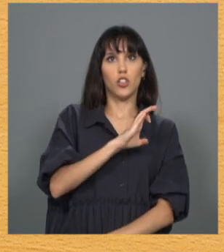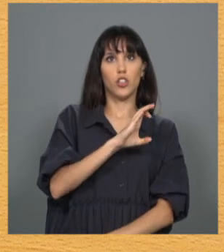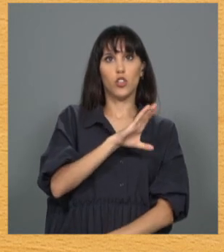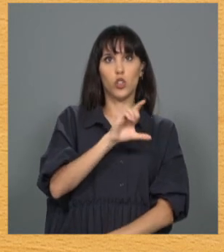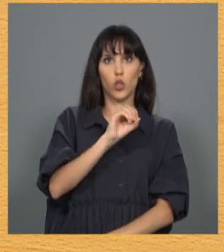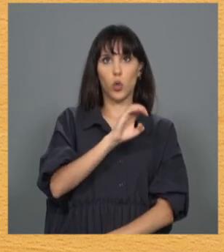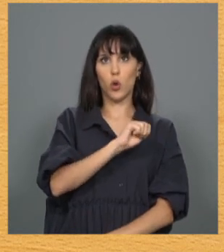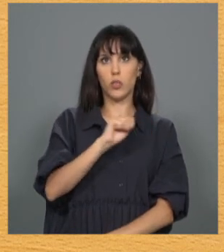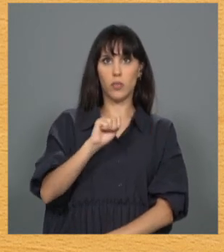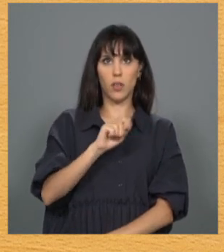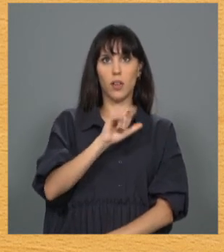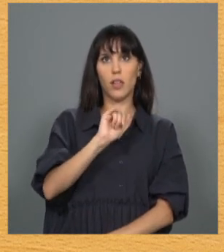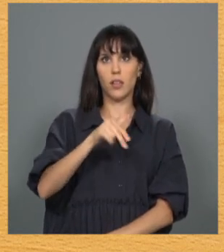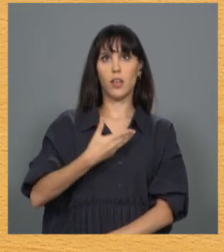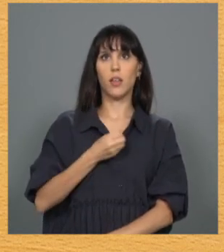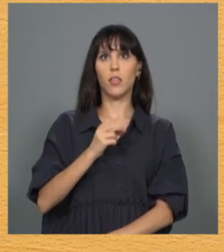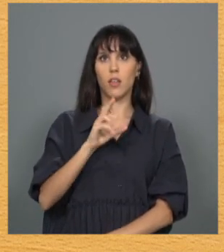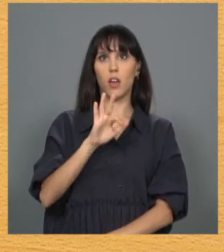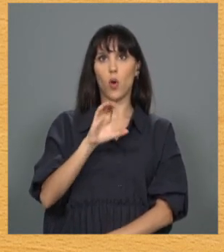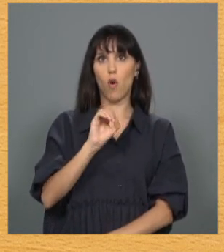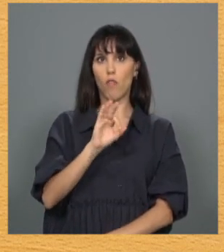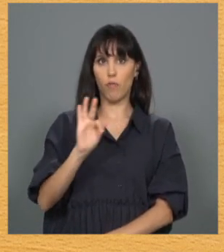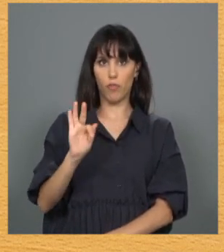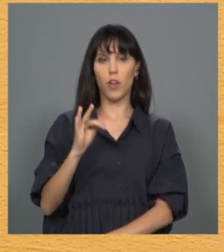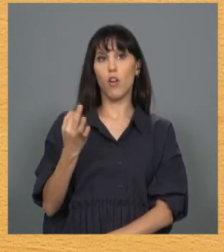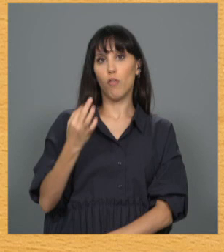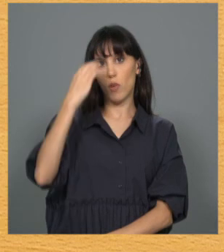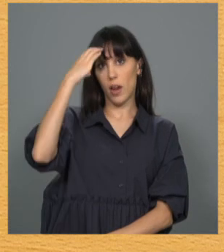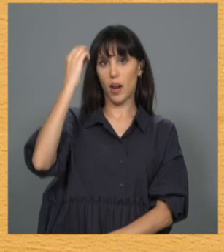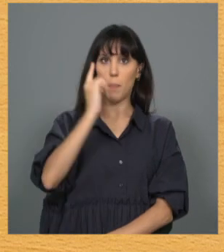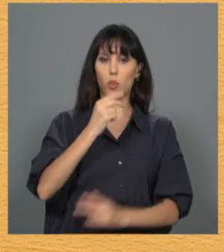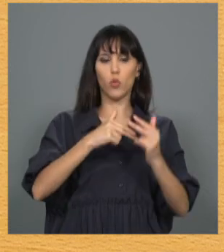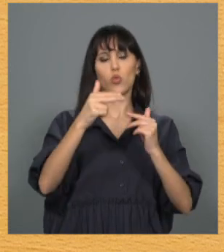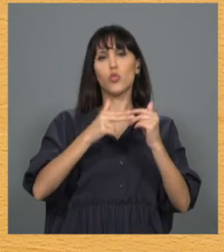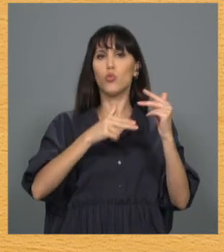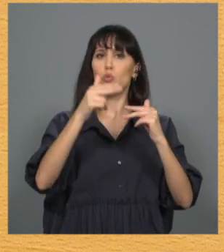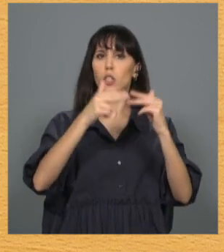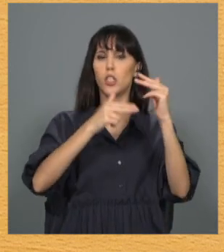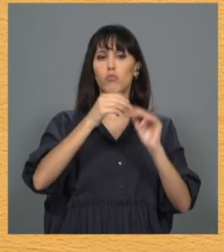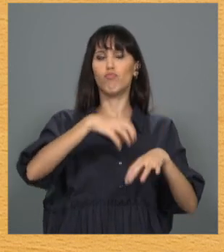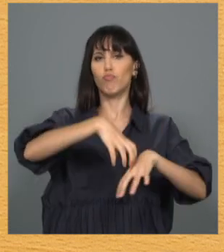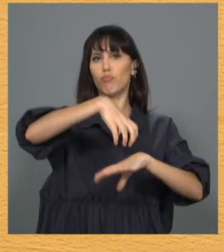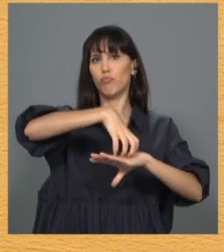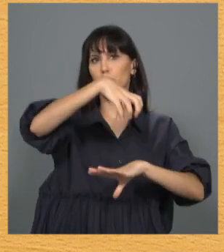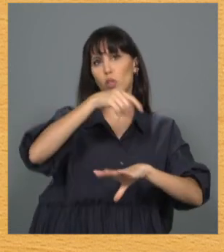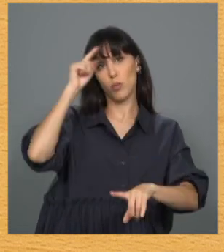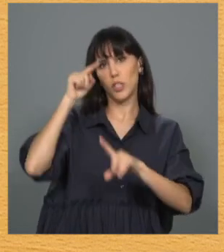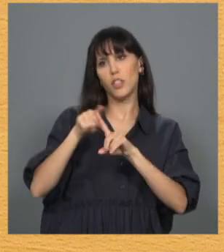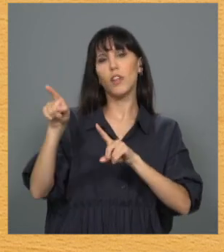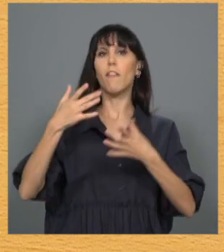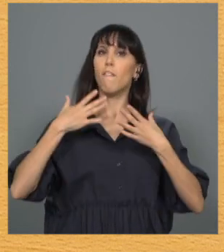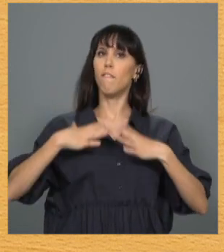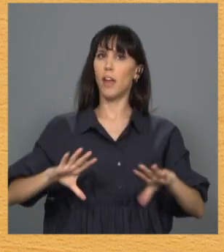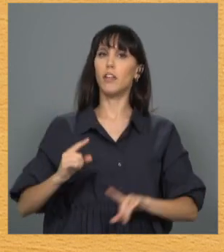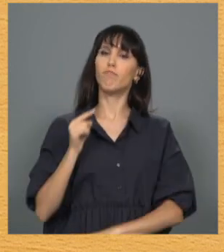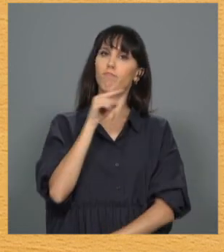de Linderhof, mandado construir pelo rei para ele passar férias. E